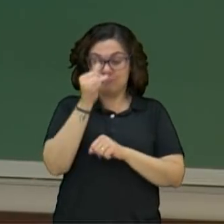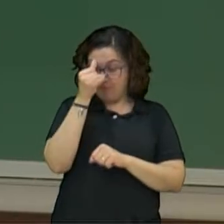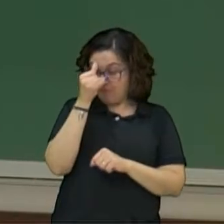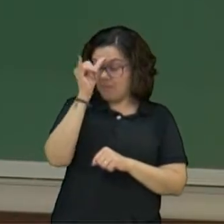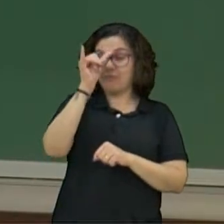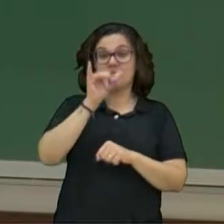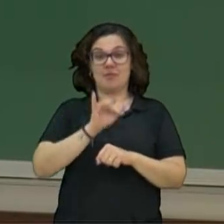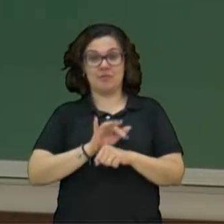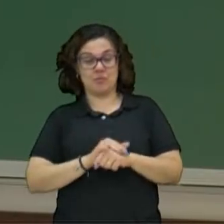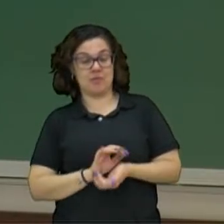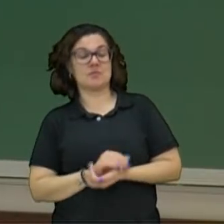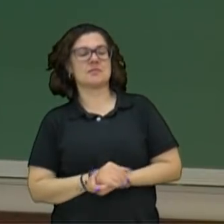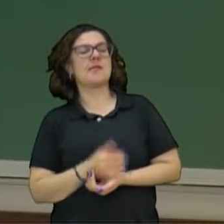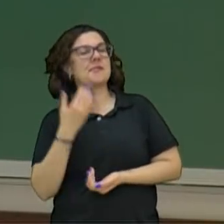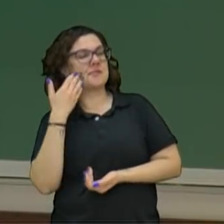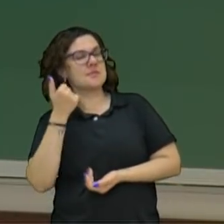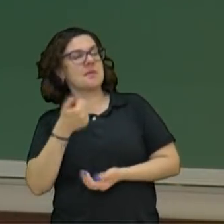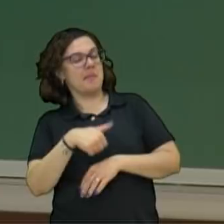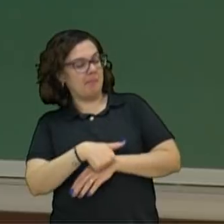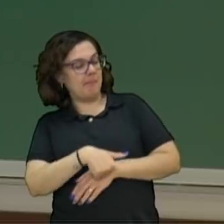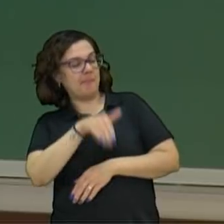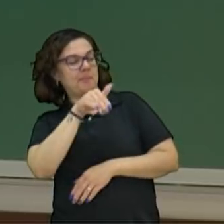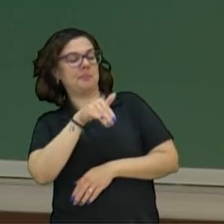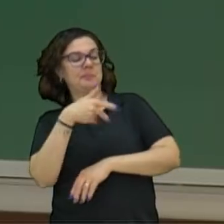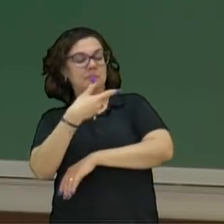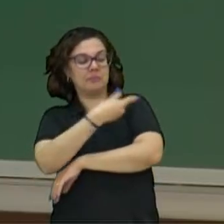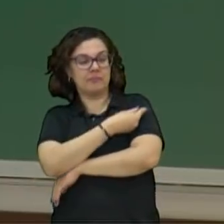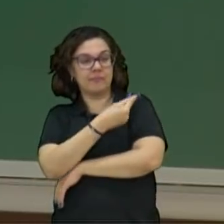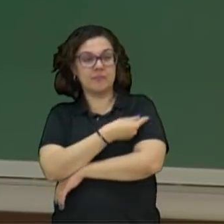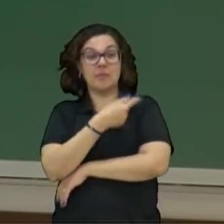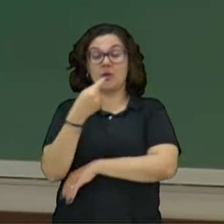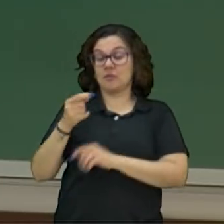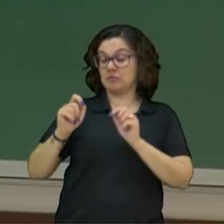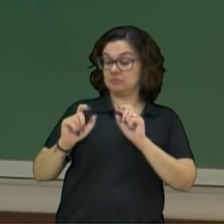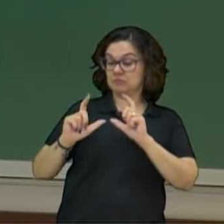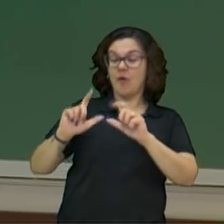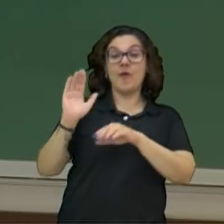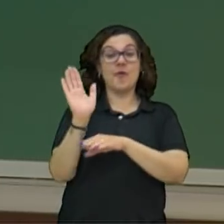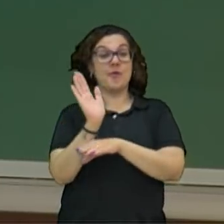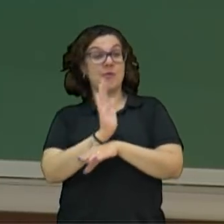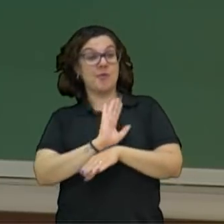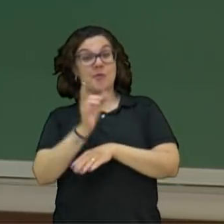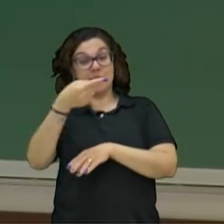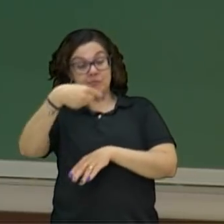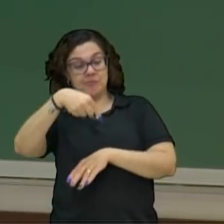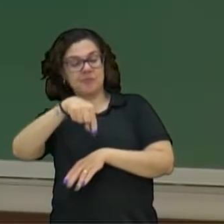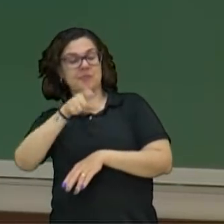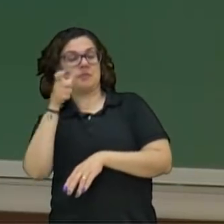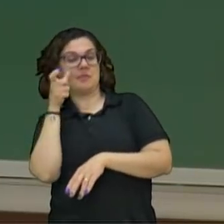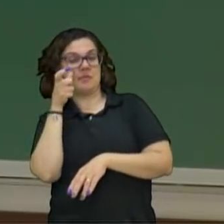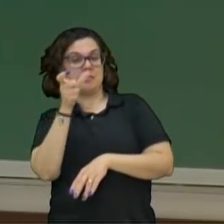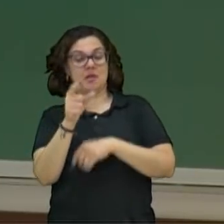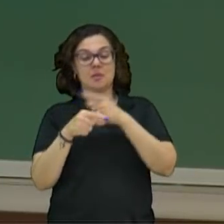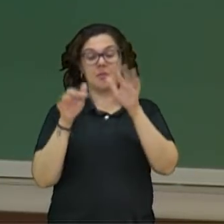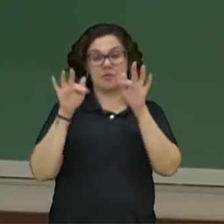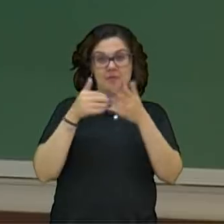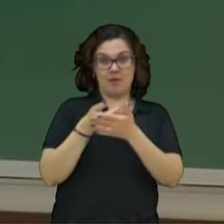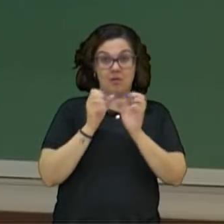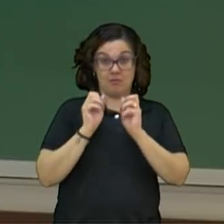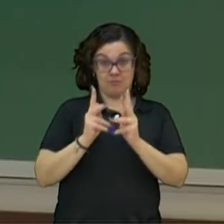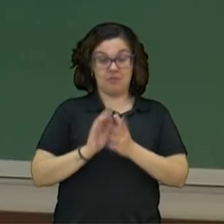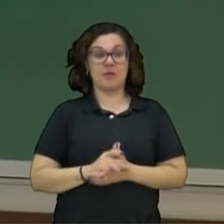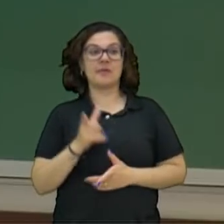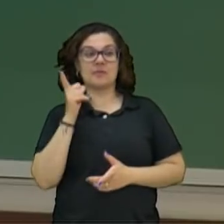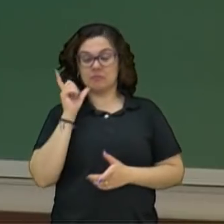prevenção, tá? Quer saber mais sobre vacina? Tô deixando uma dica de um vídeo aqui para você conferir depois dessa aula, tá?